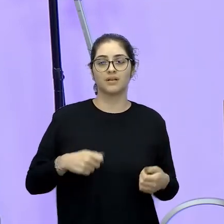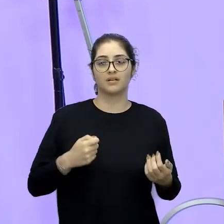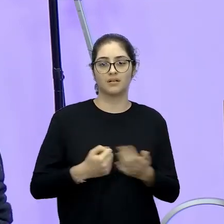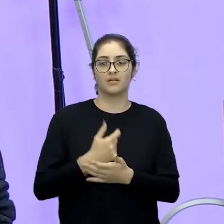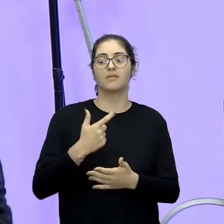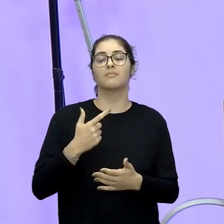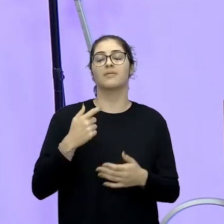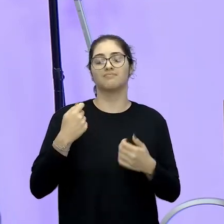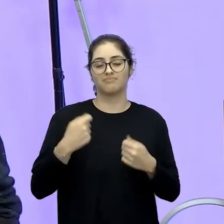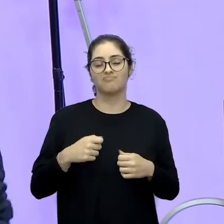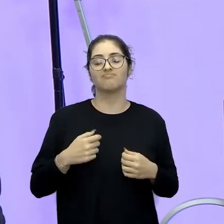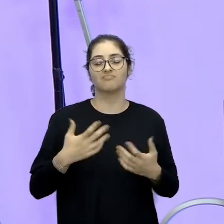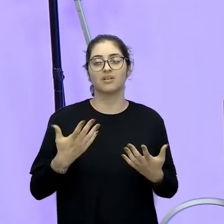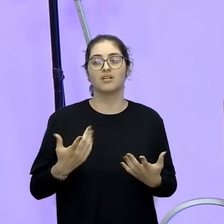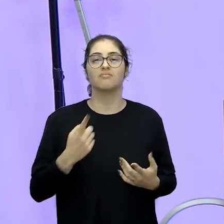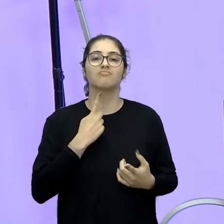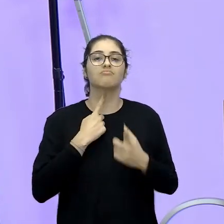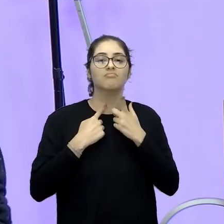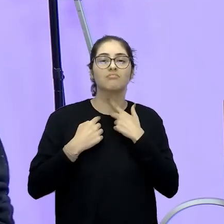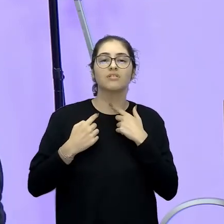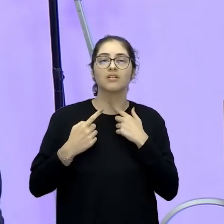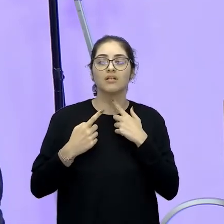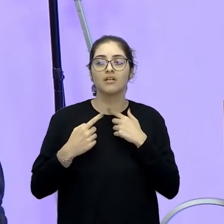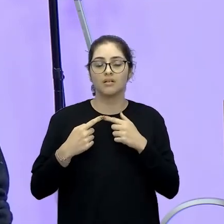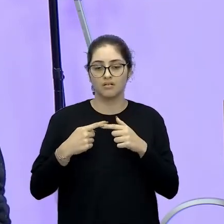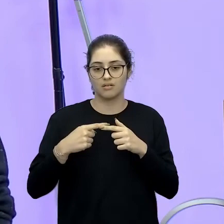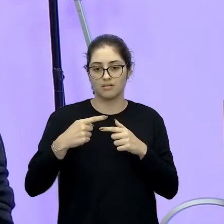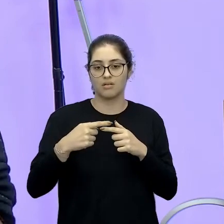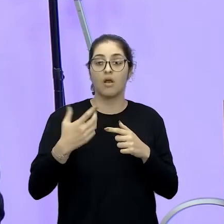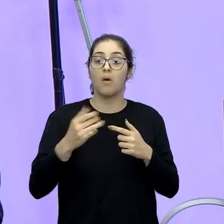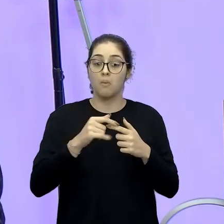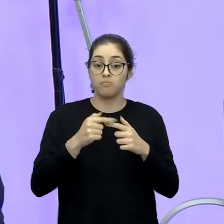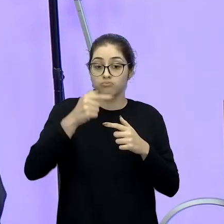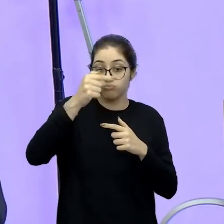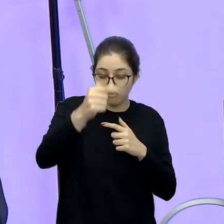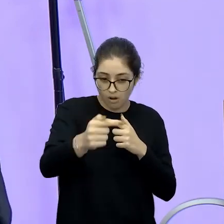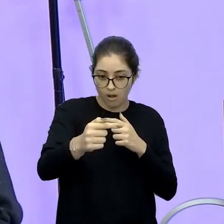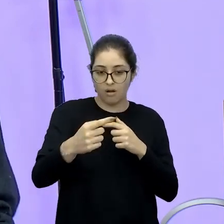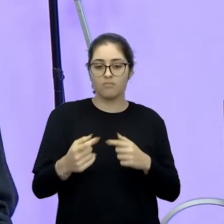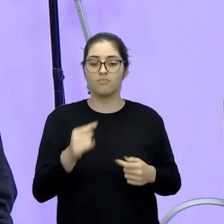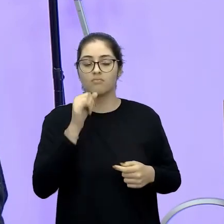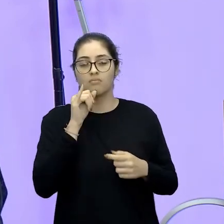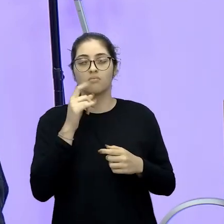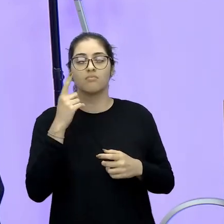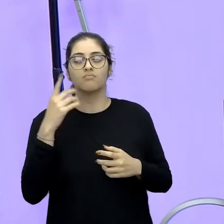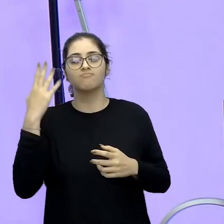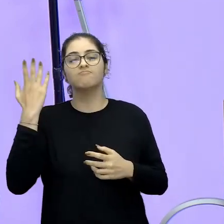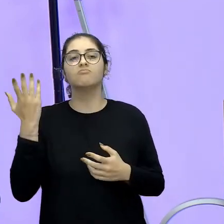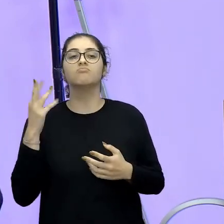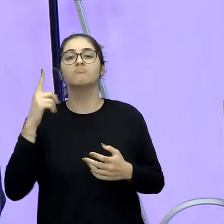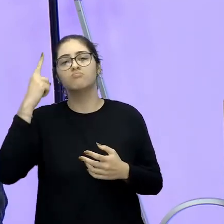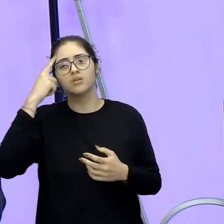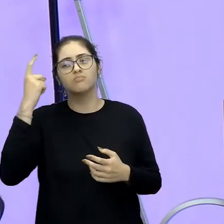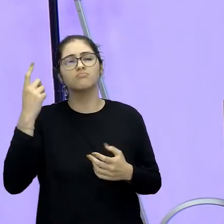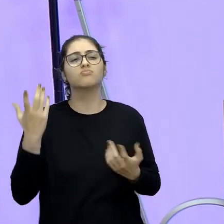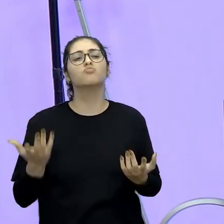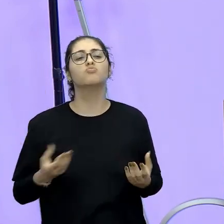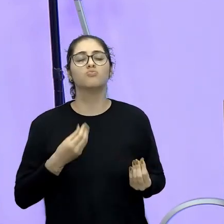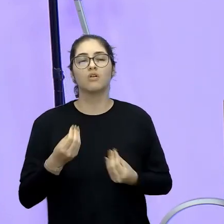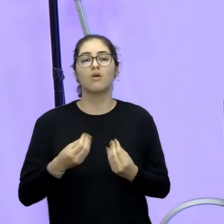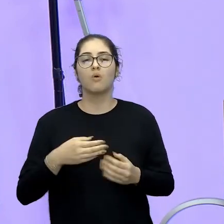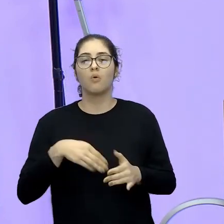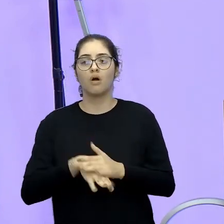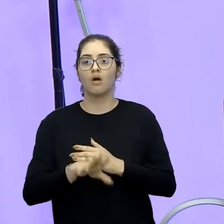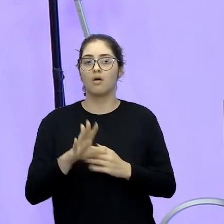desejos que são de curto prazo. A gente está falando de longo. Então, vamos pensar em que a gente conseguiria guardar desses 40 uns